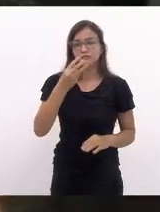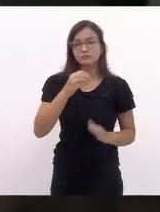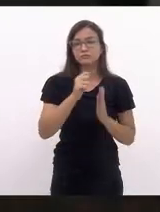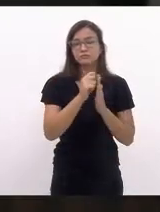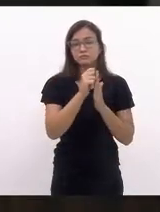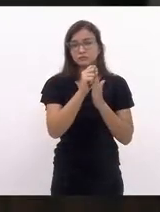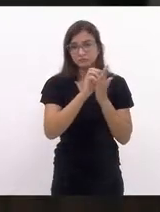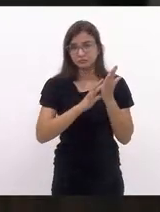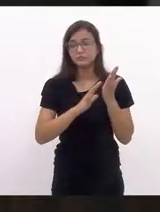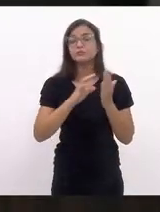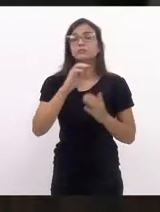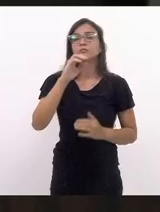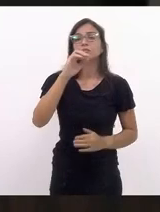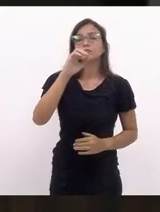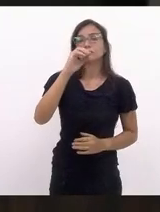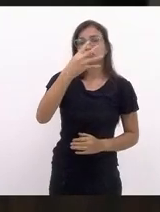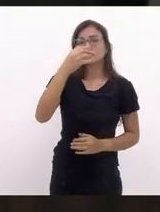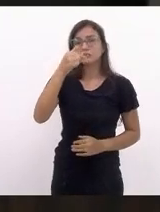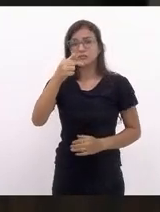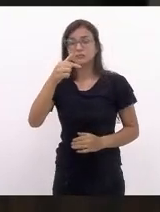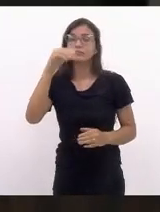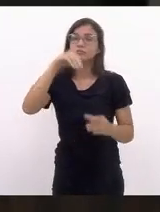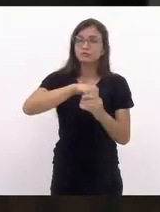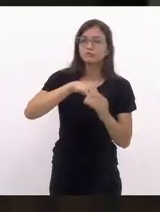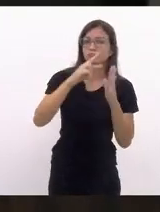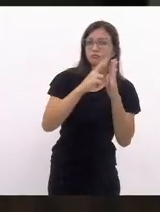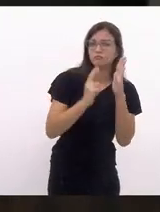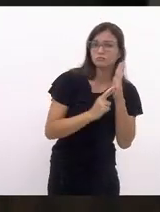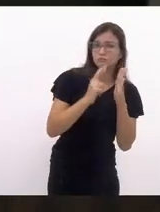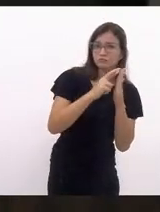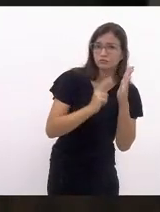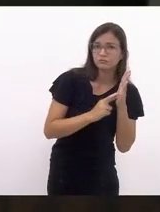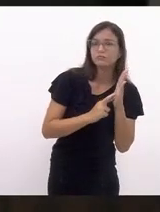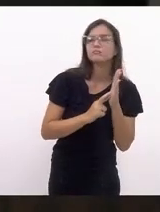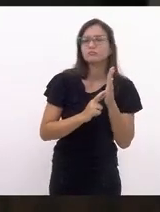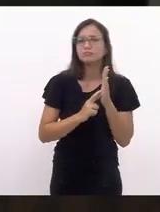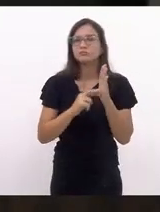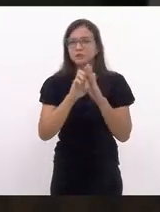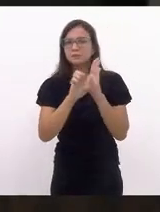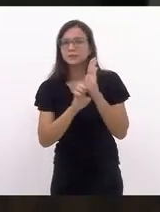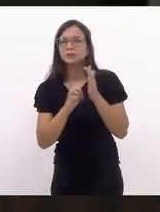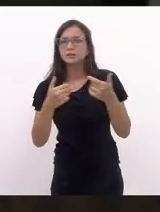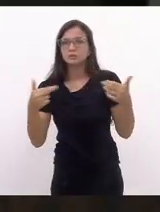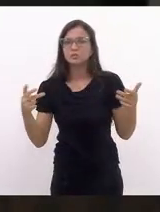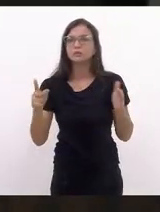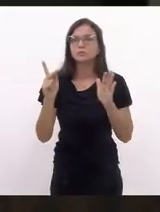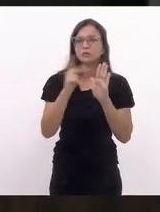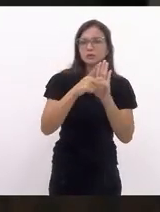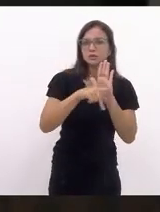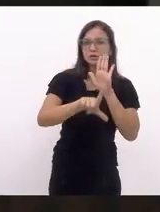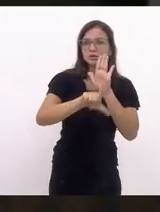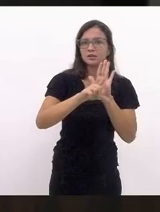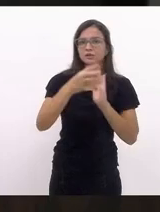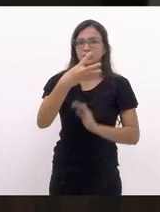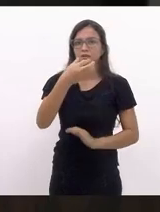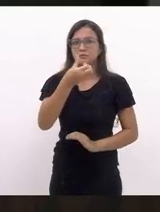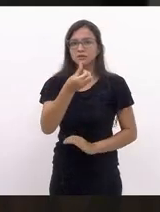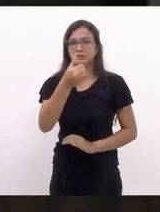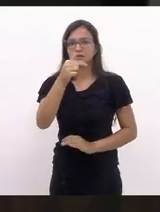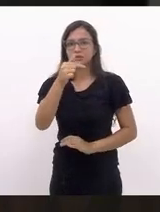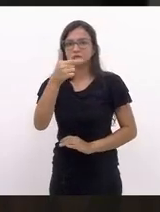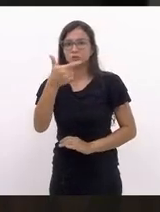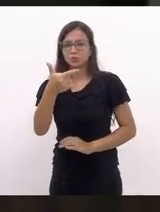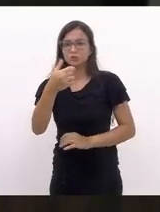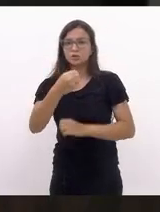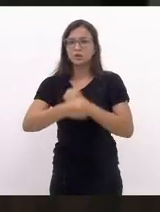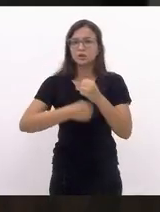interno em tramitação ordinária em votação em segunda discussão e votação do vencido assim emendar projeto de lei 3672 ad21